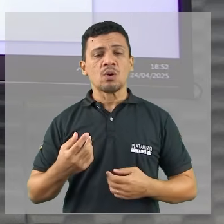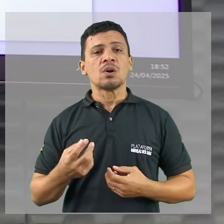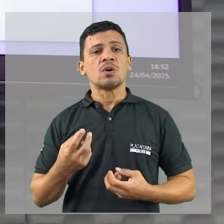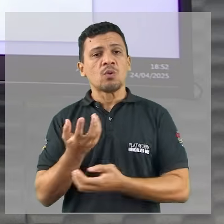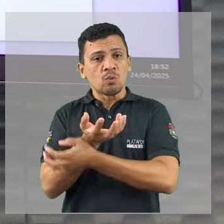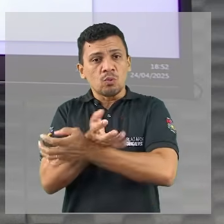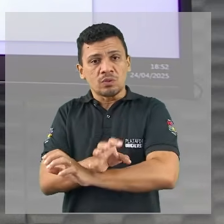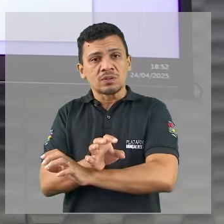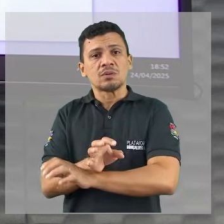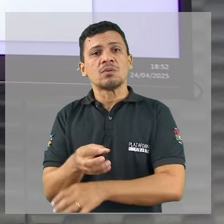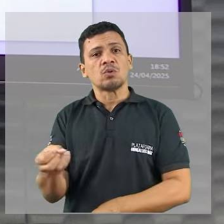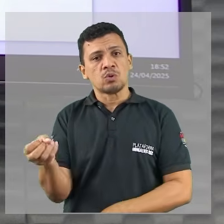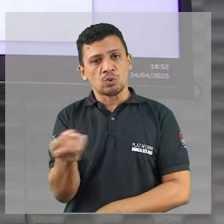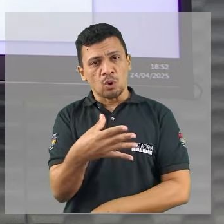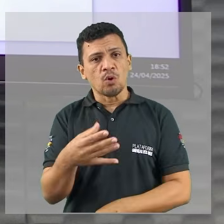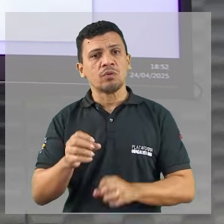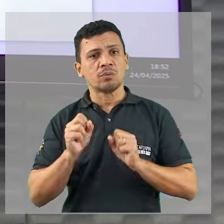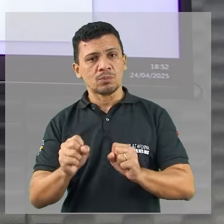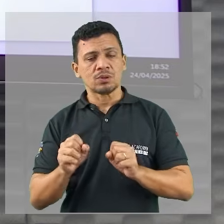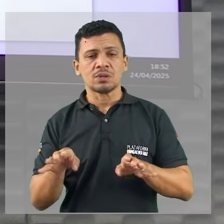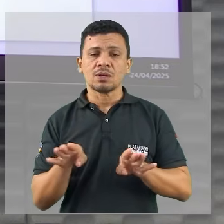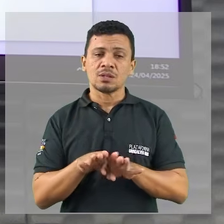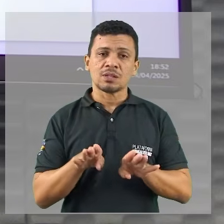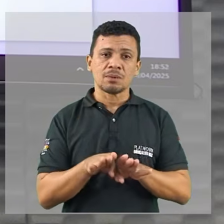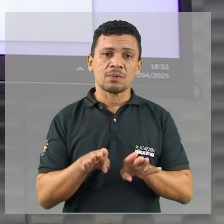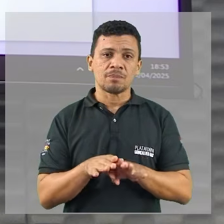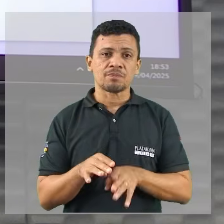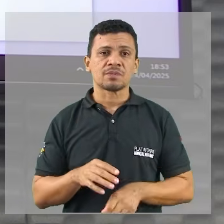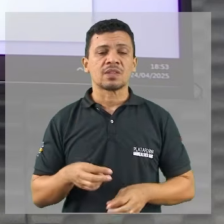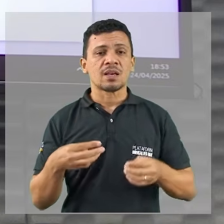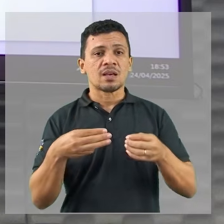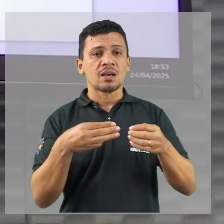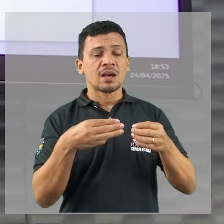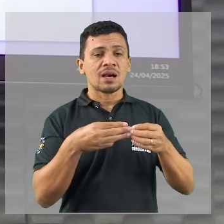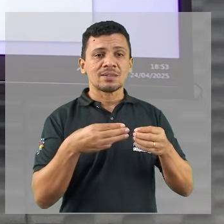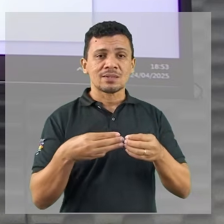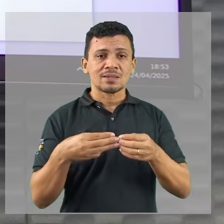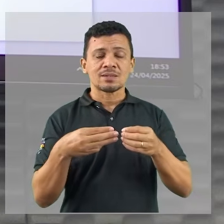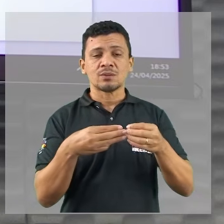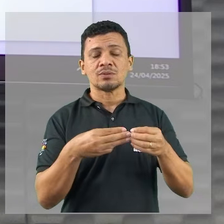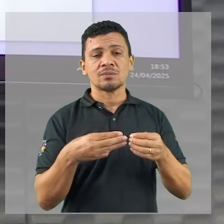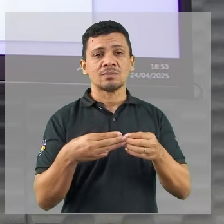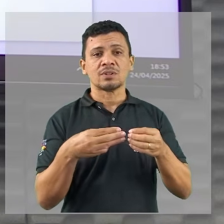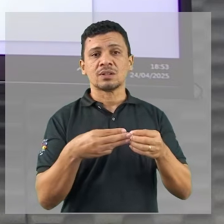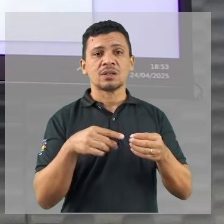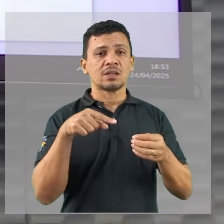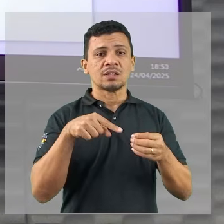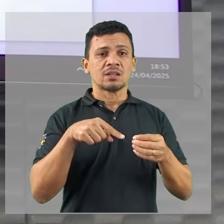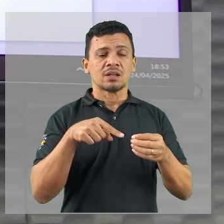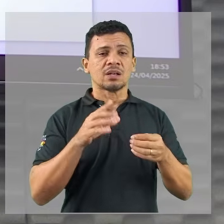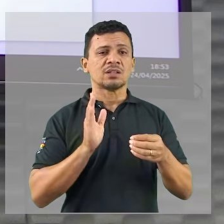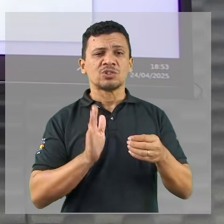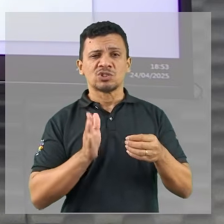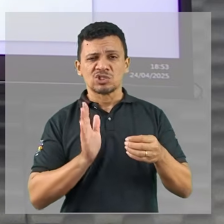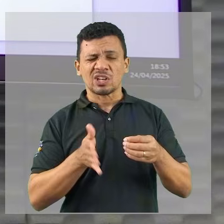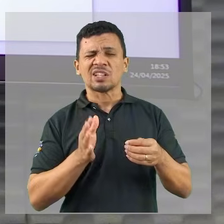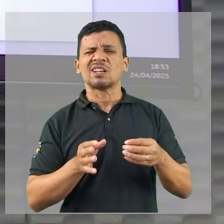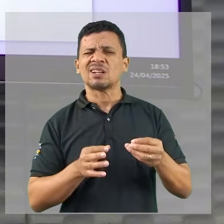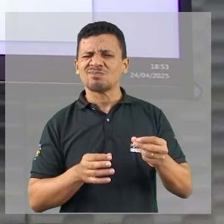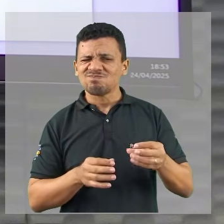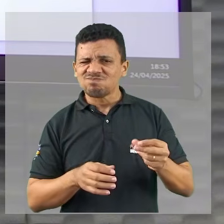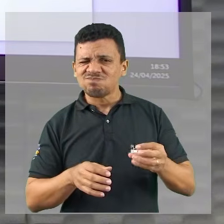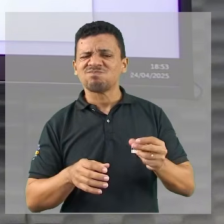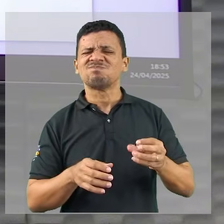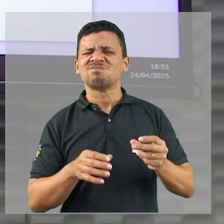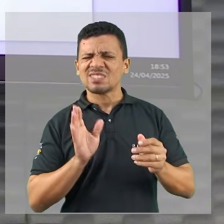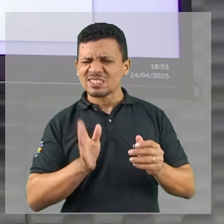novo tecido, e tem as células que consomem, tá, esse tecido que já está desgastado.